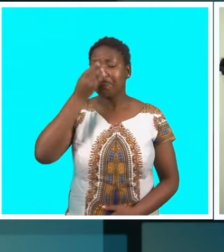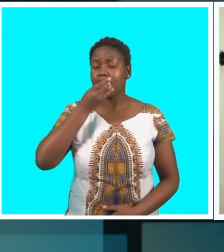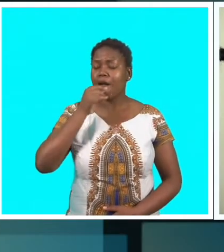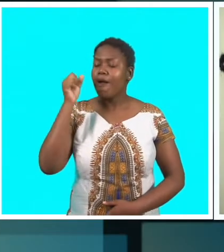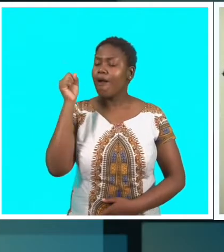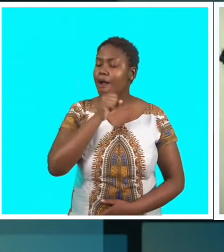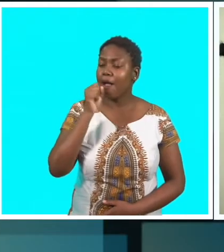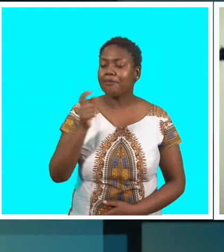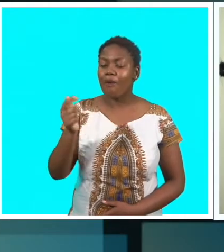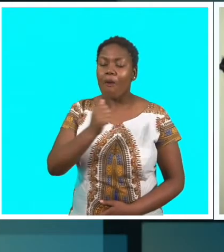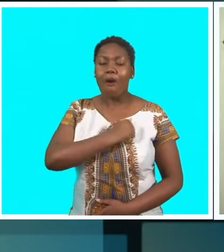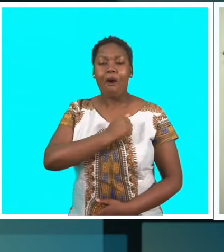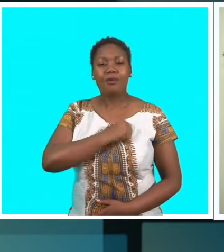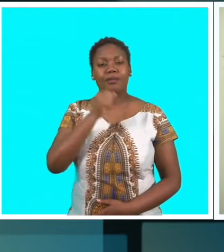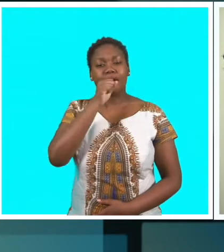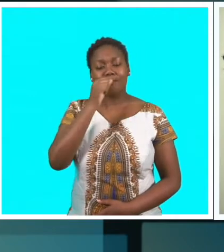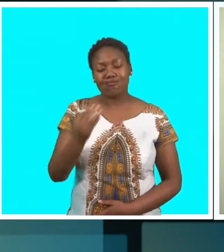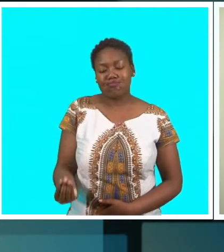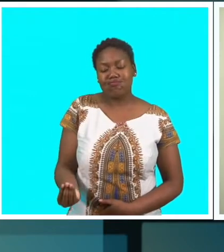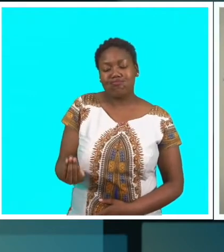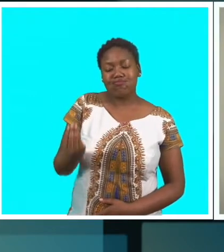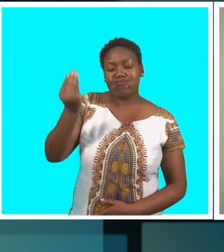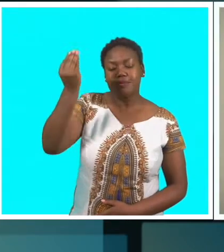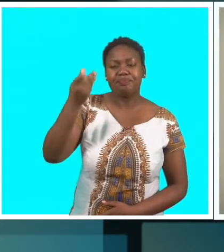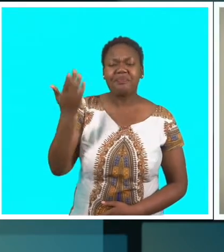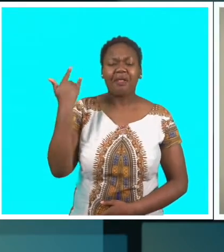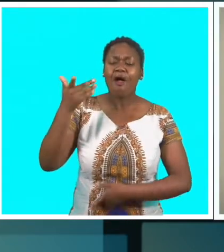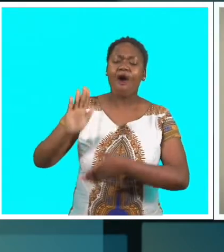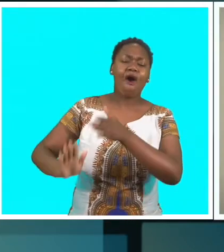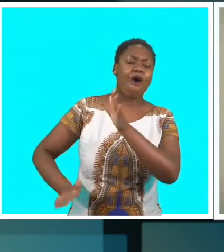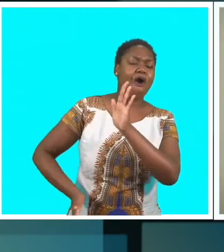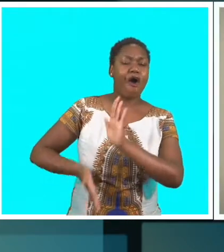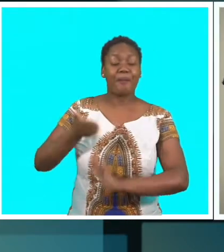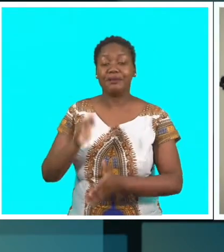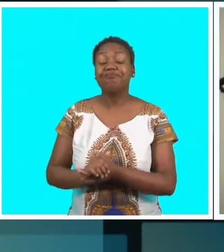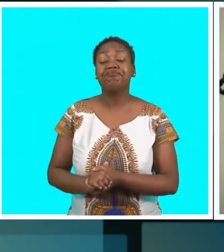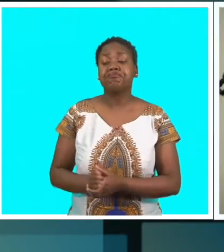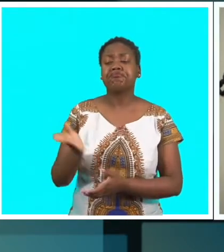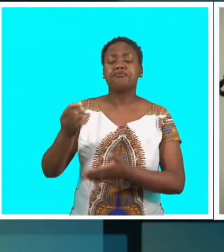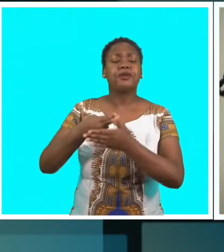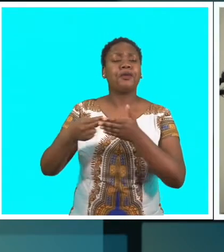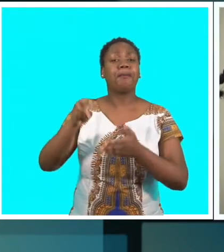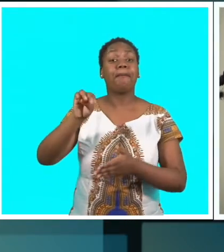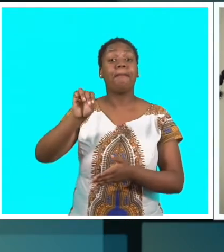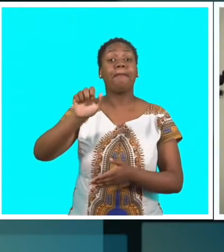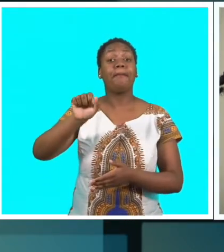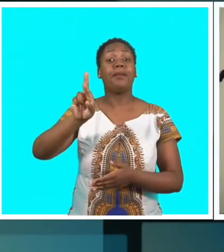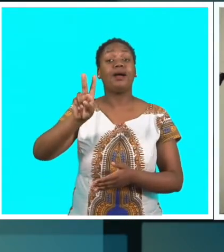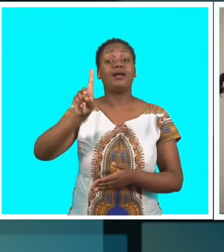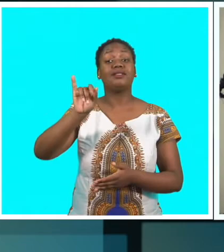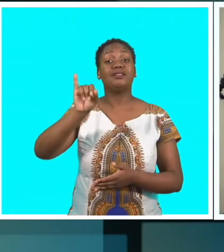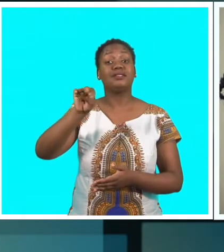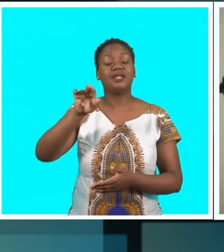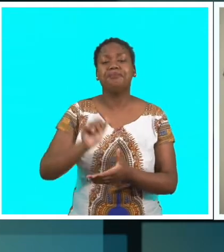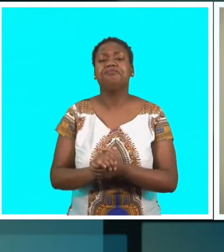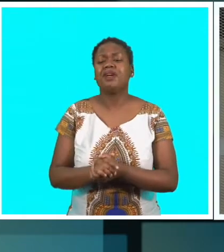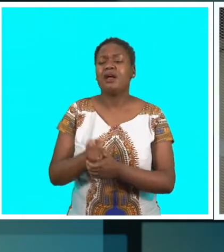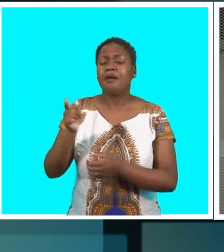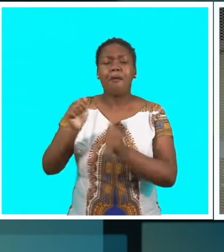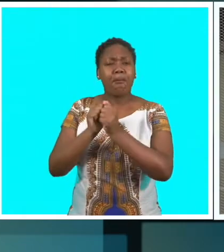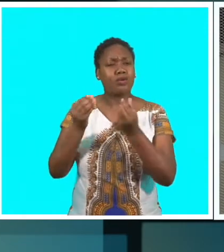Chama-se que Madina Vaz. O nome Zav é resultado da escrita do seu apelido,